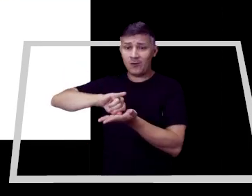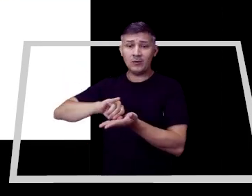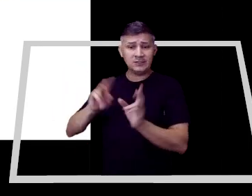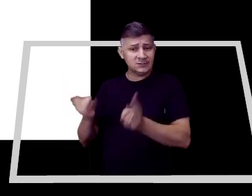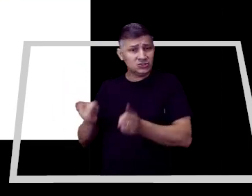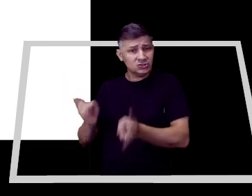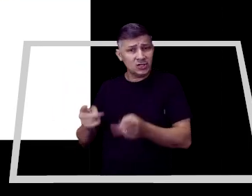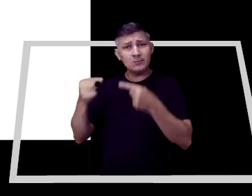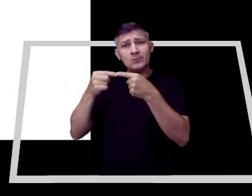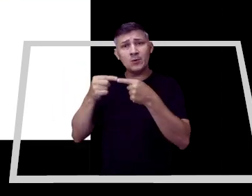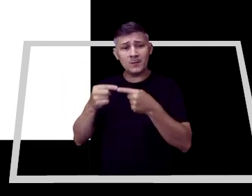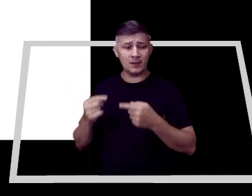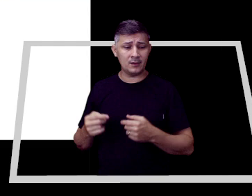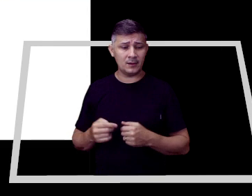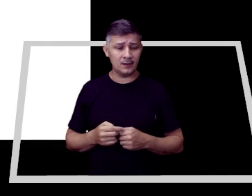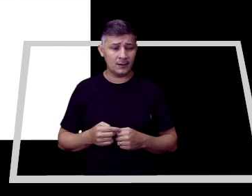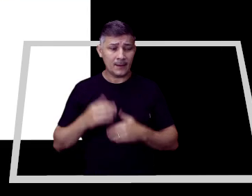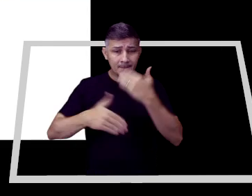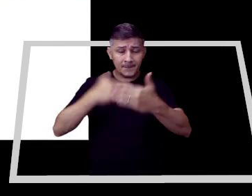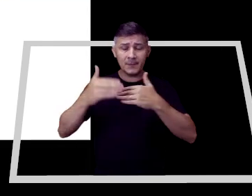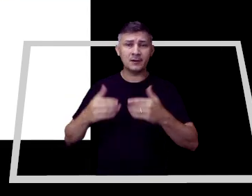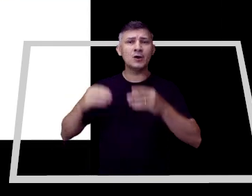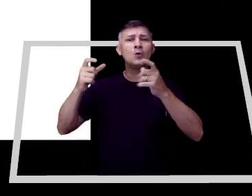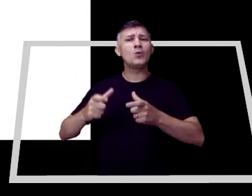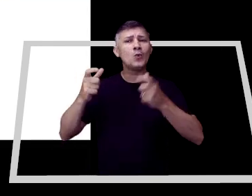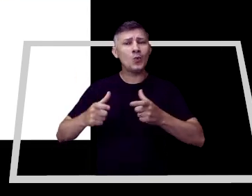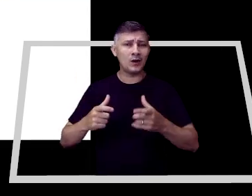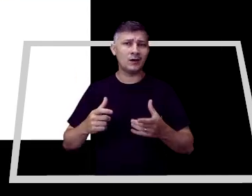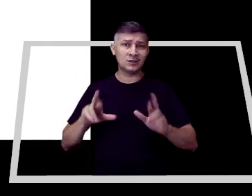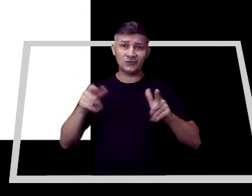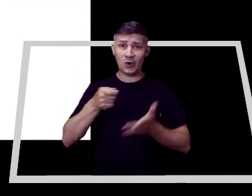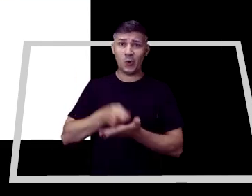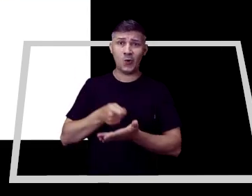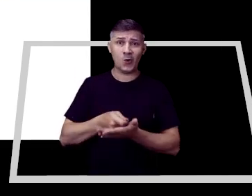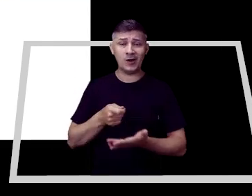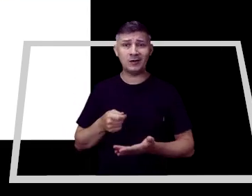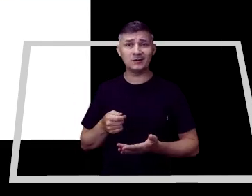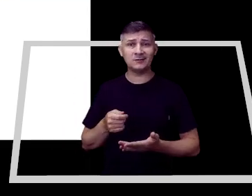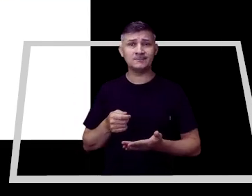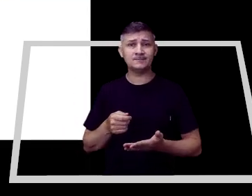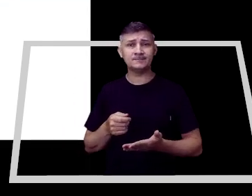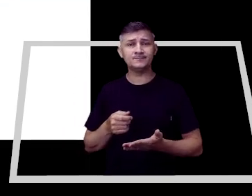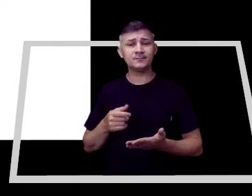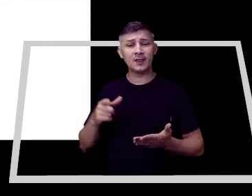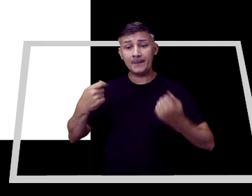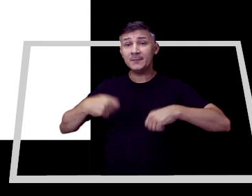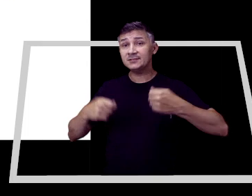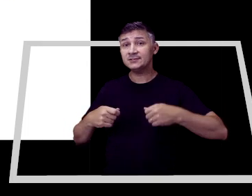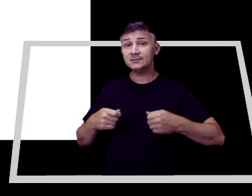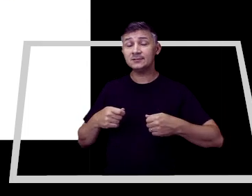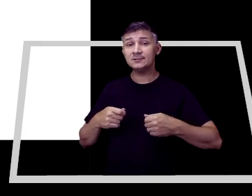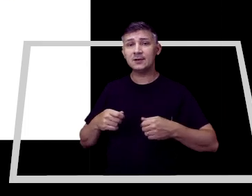capital, elas sempre eram implantadas em terrenos exíguos, obrigando a, por exemplo,